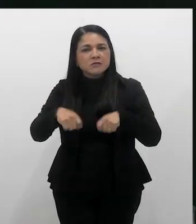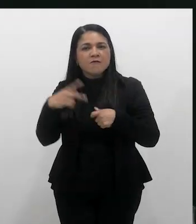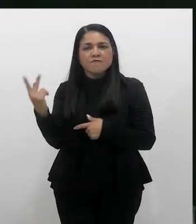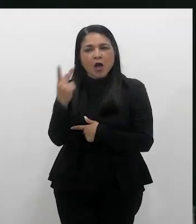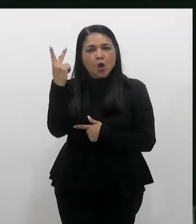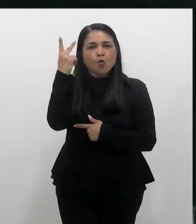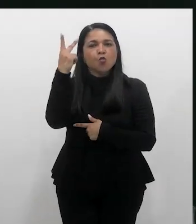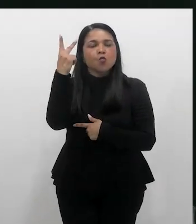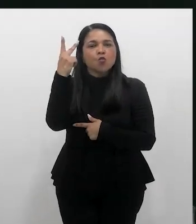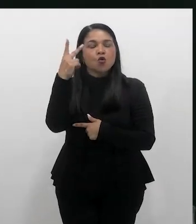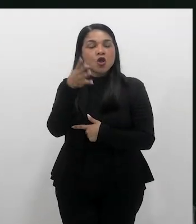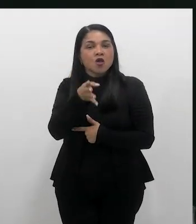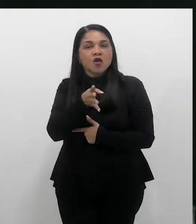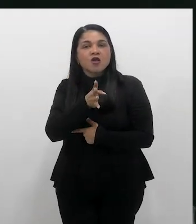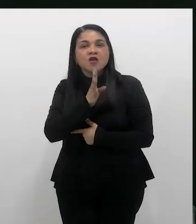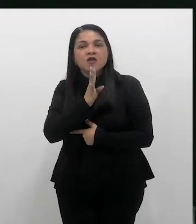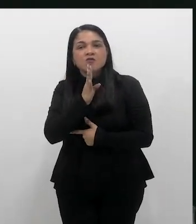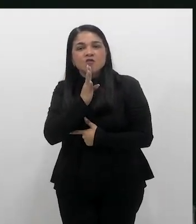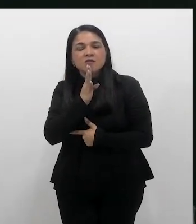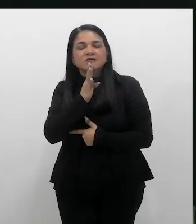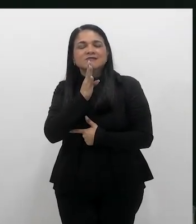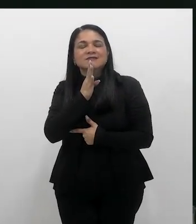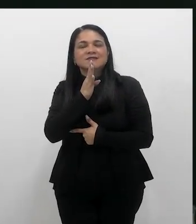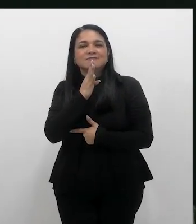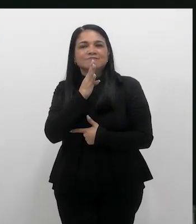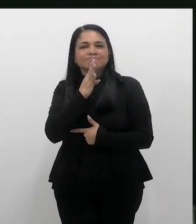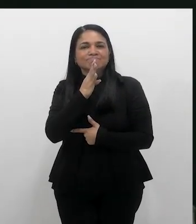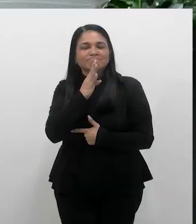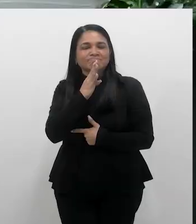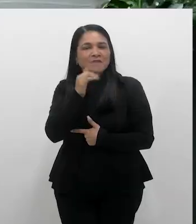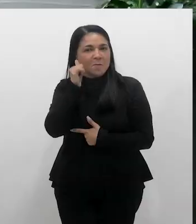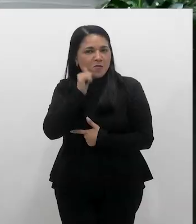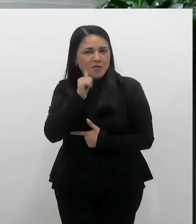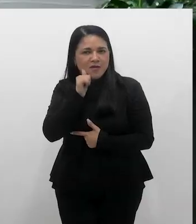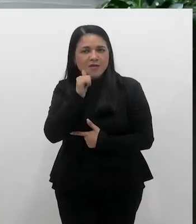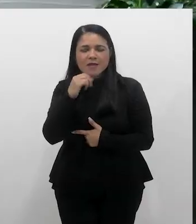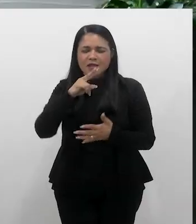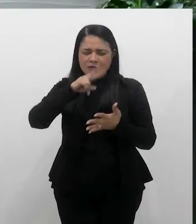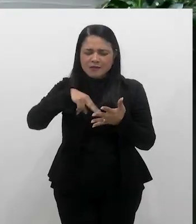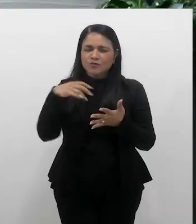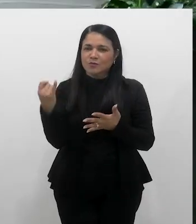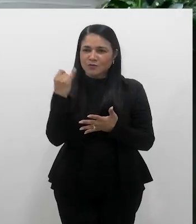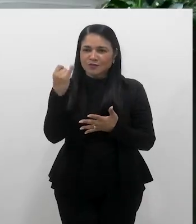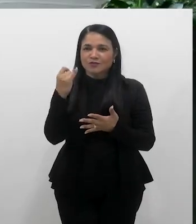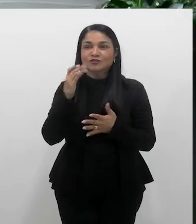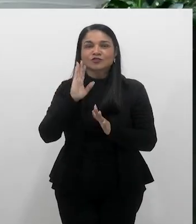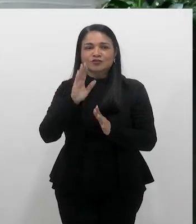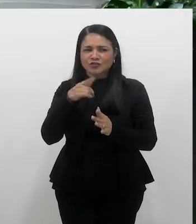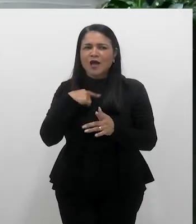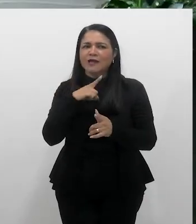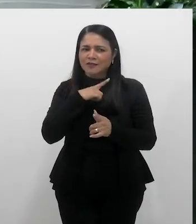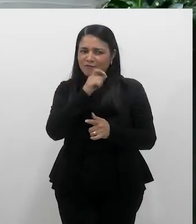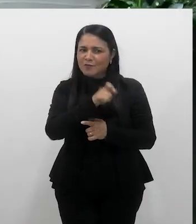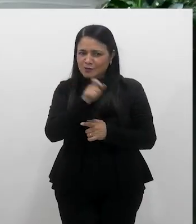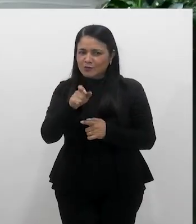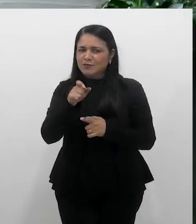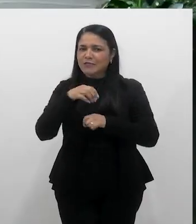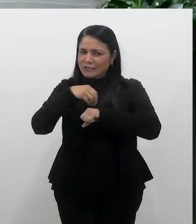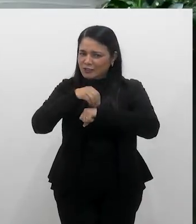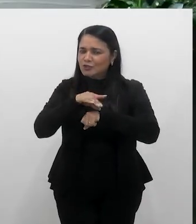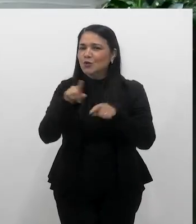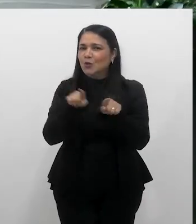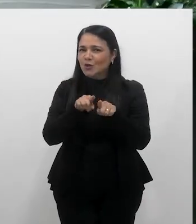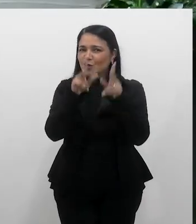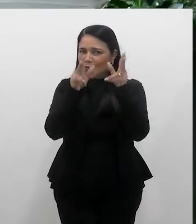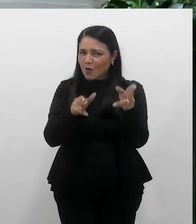encontrar valores, sermos reconhecidas, né? Com certeza. É uma leitura muito importante. Já passou por aqui, já teve